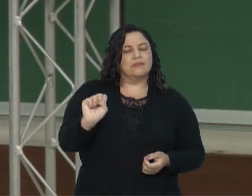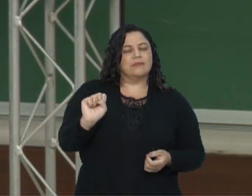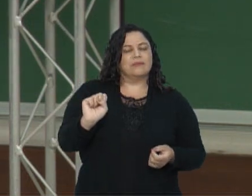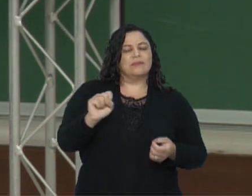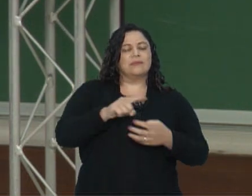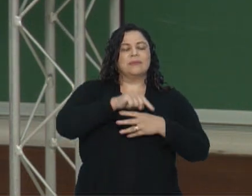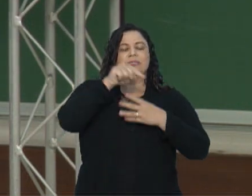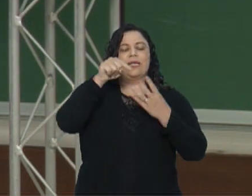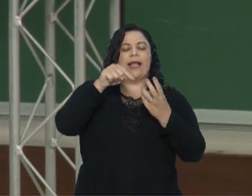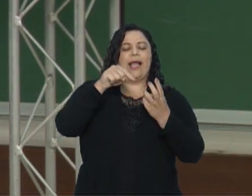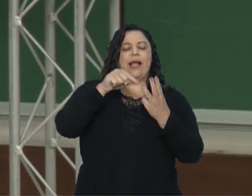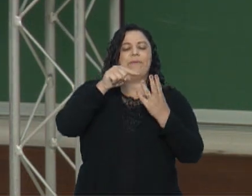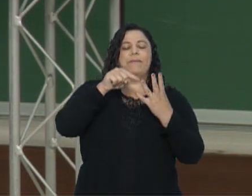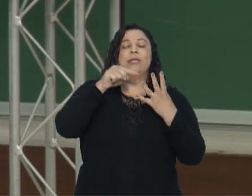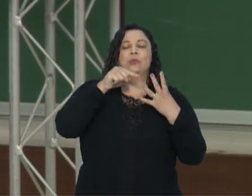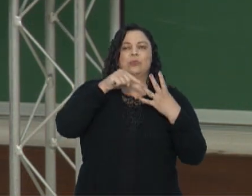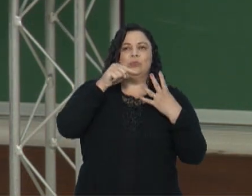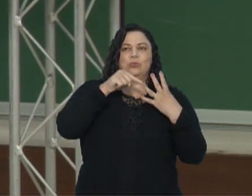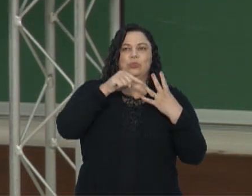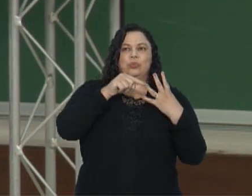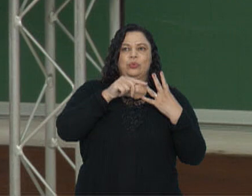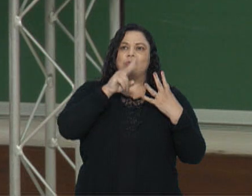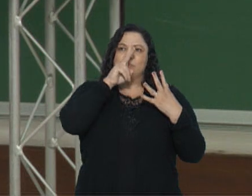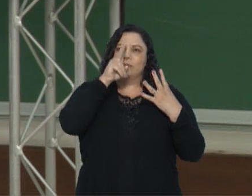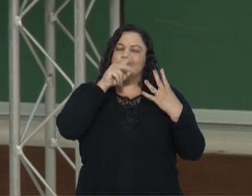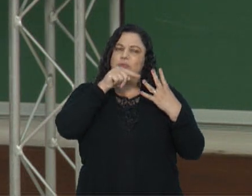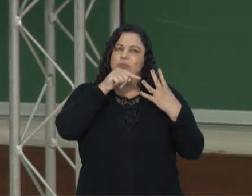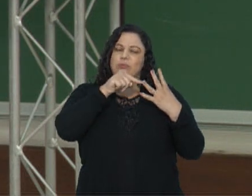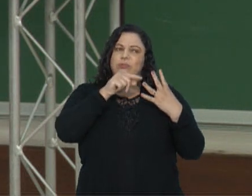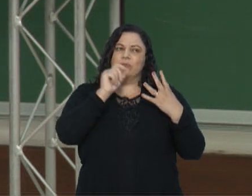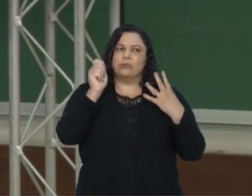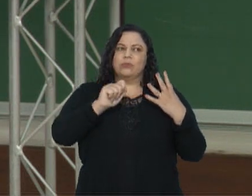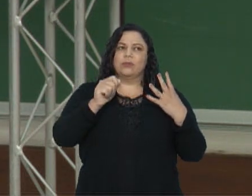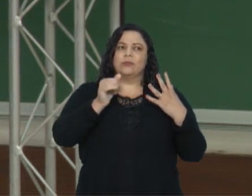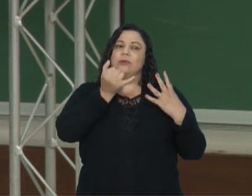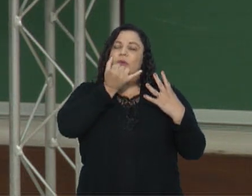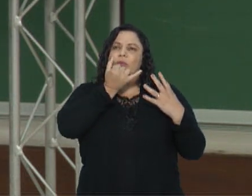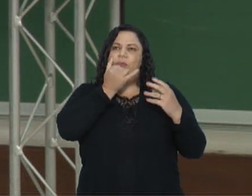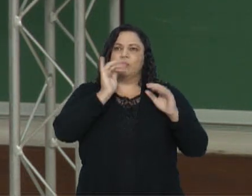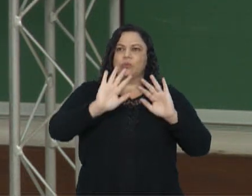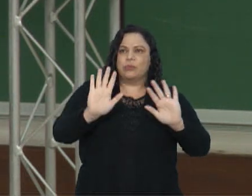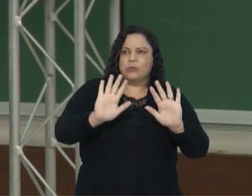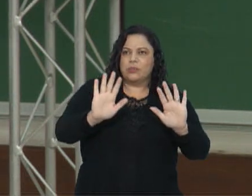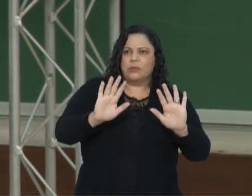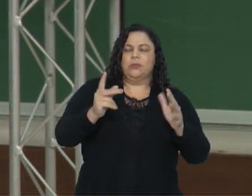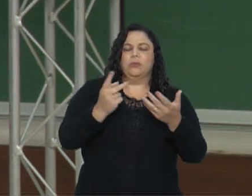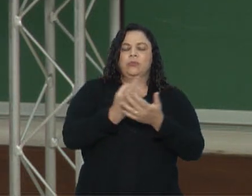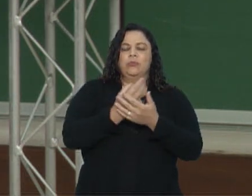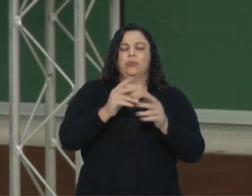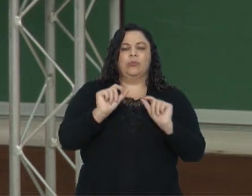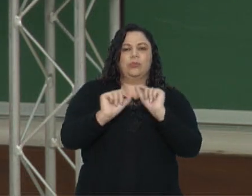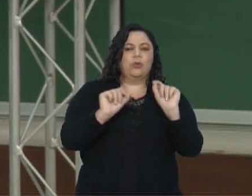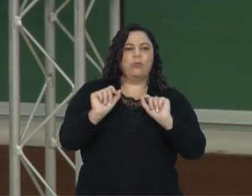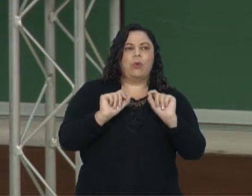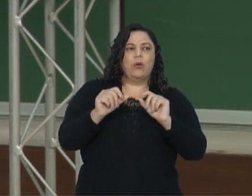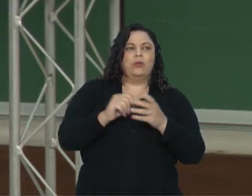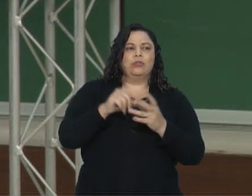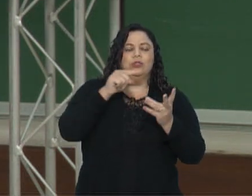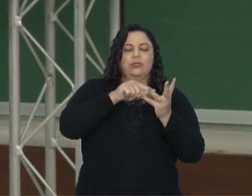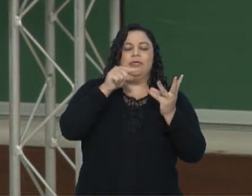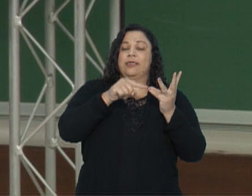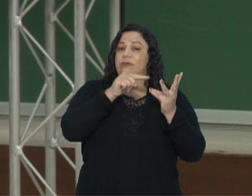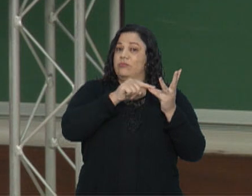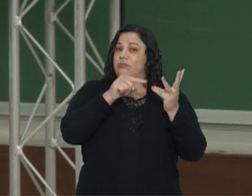tônica. Ou seja, terminadas, não pode ser terminadas em consonante, tampouco